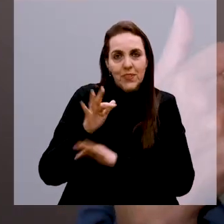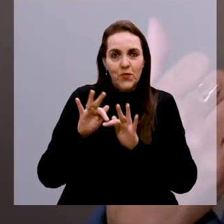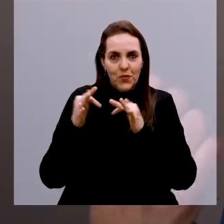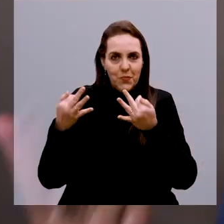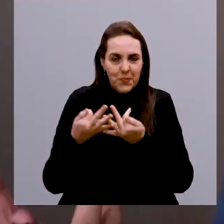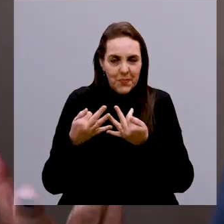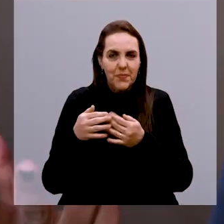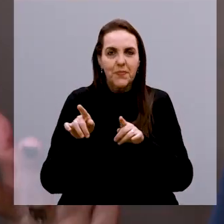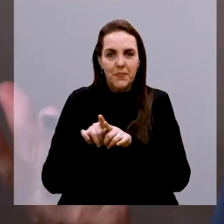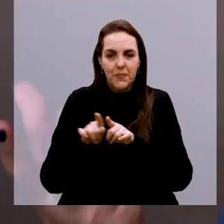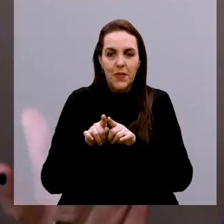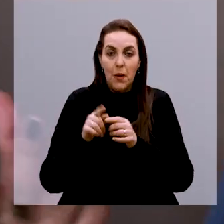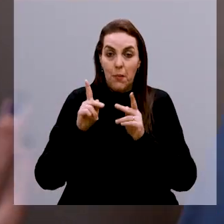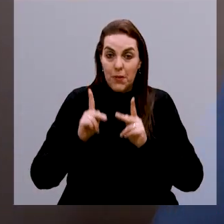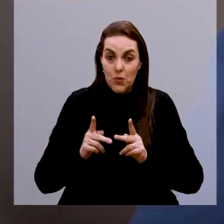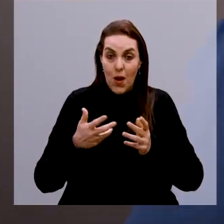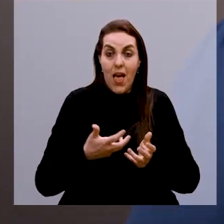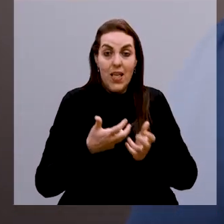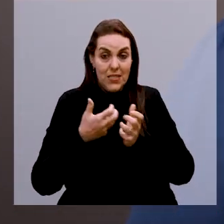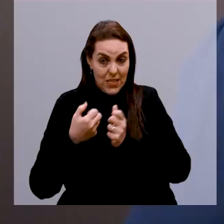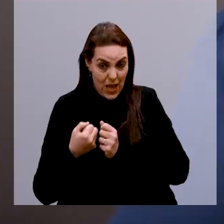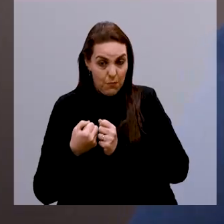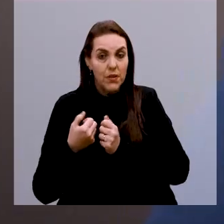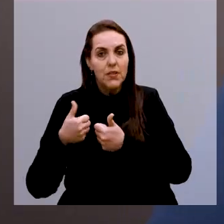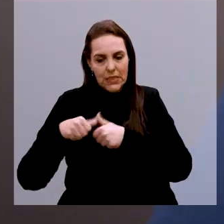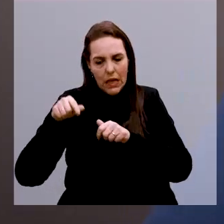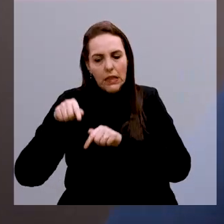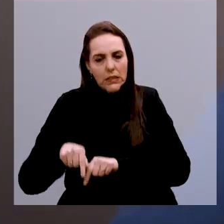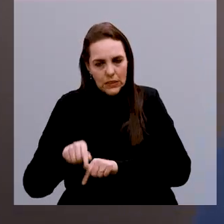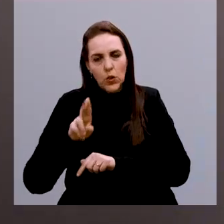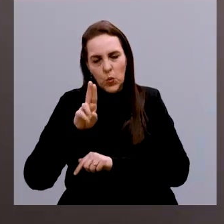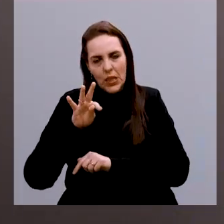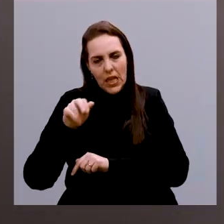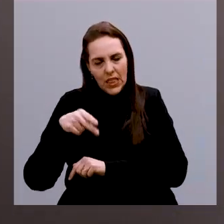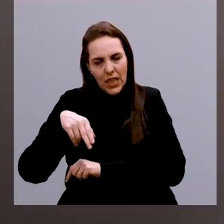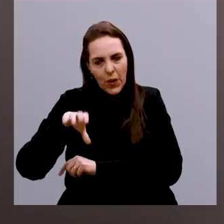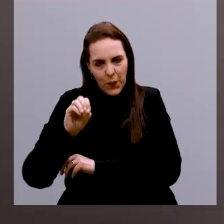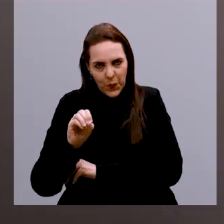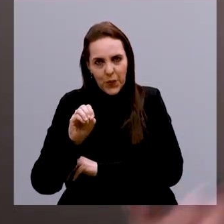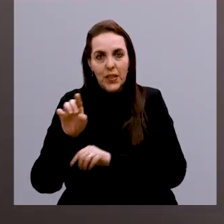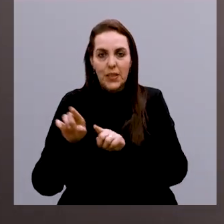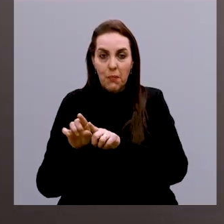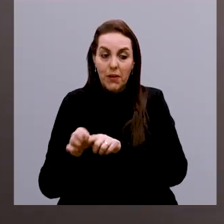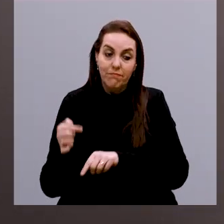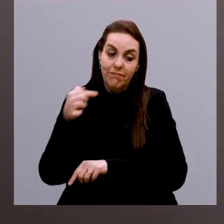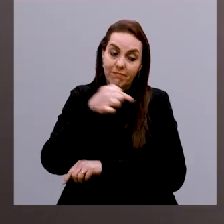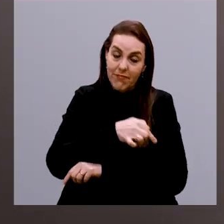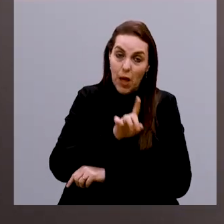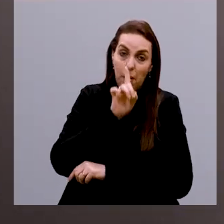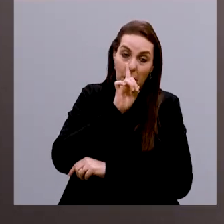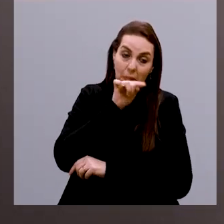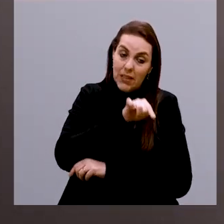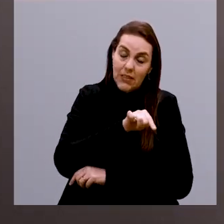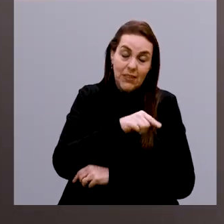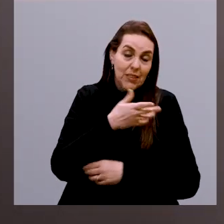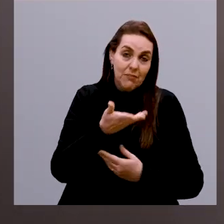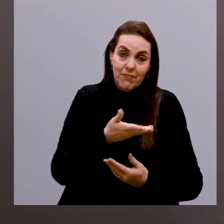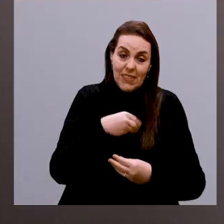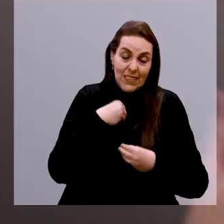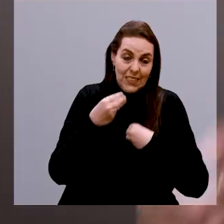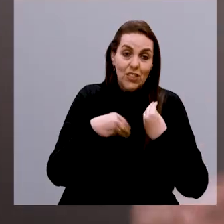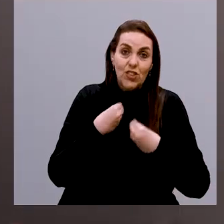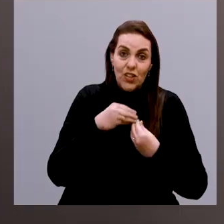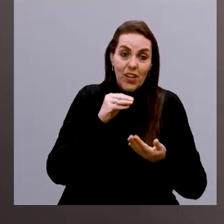mães, das famílias, tanto de quem recebe, que está aqui na UTI neonatal, tanto para aquelas mães